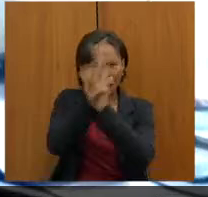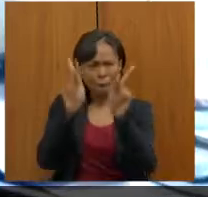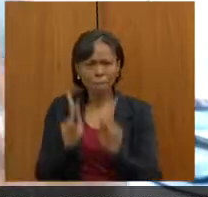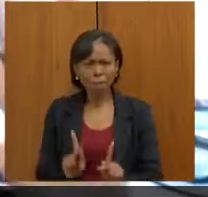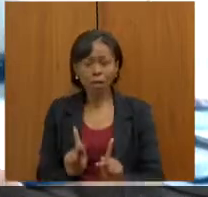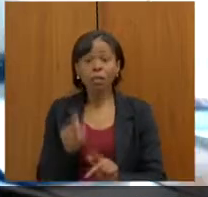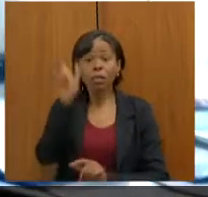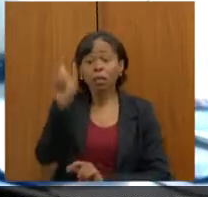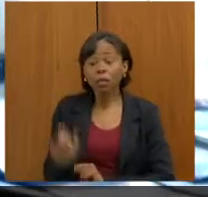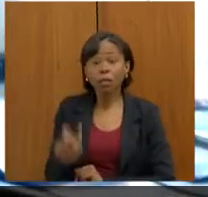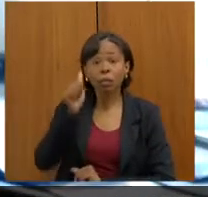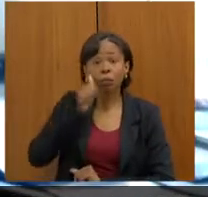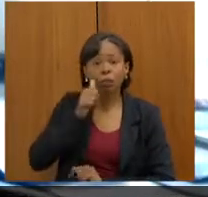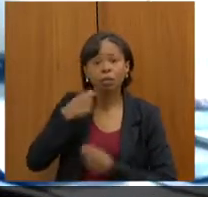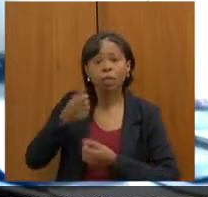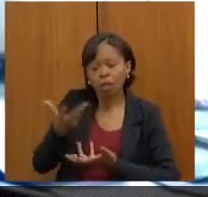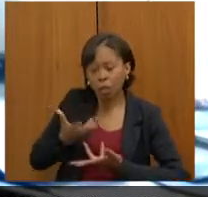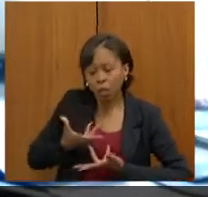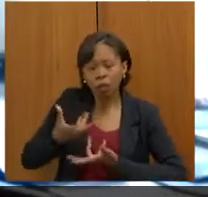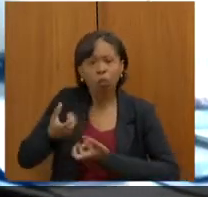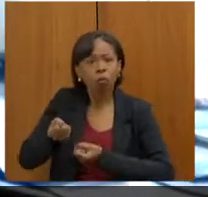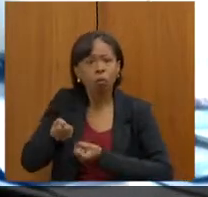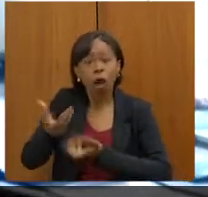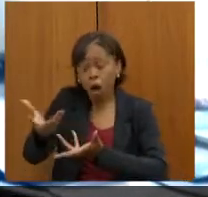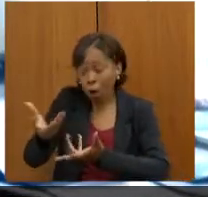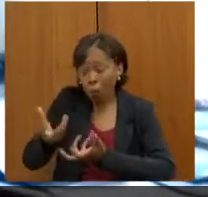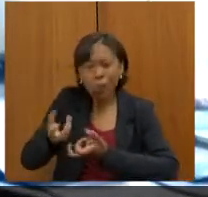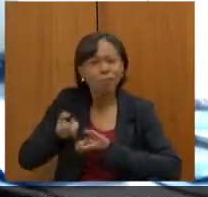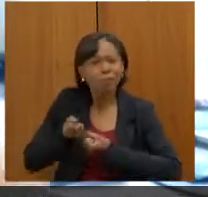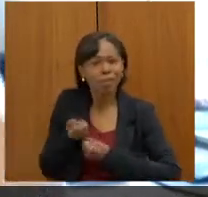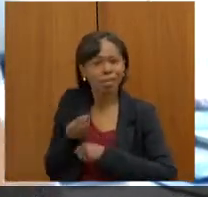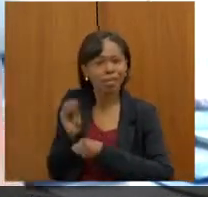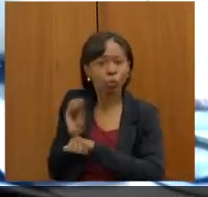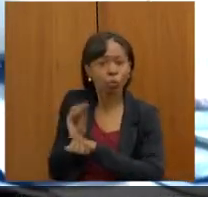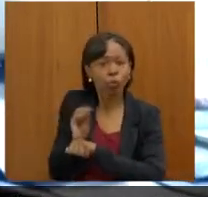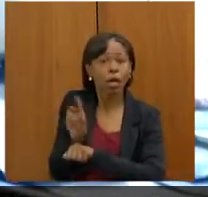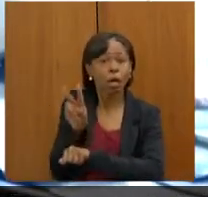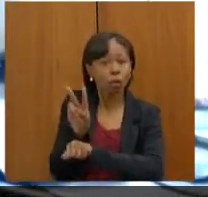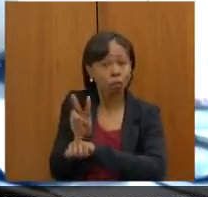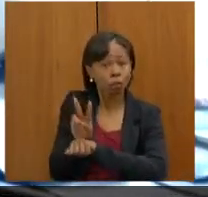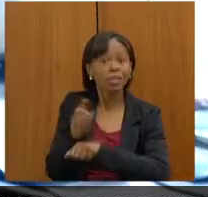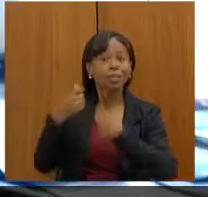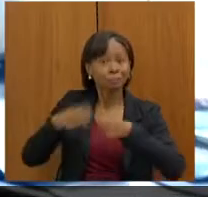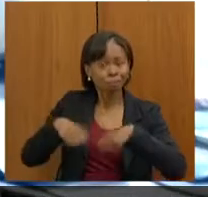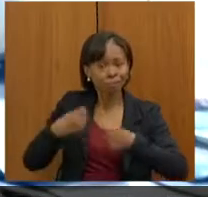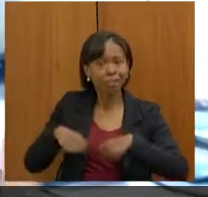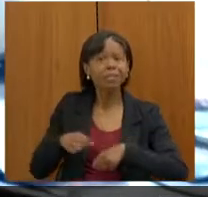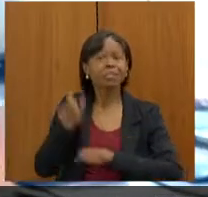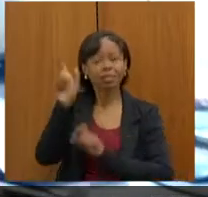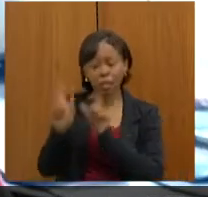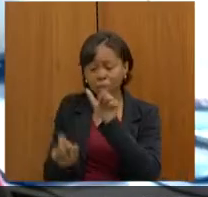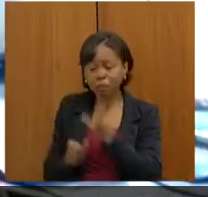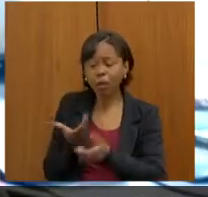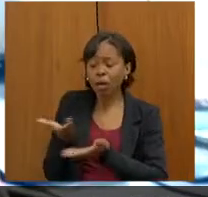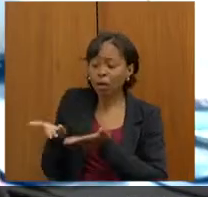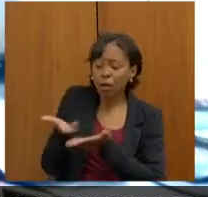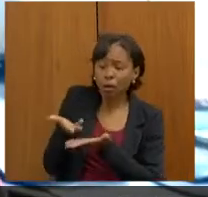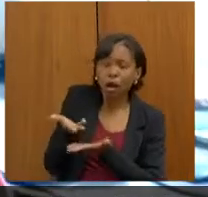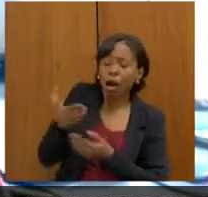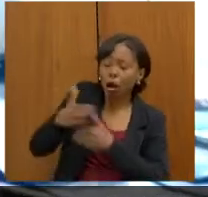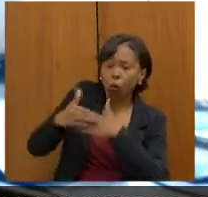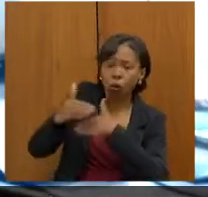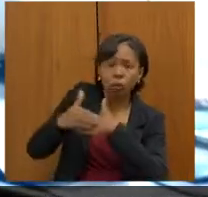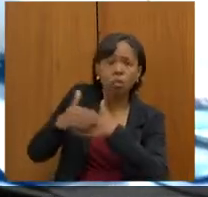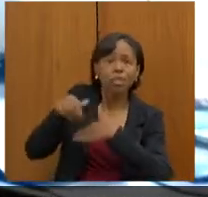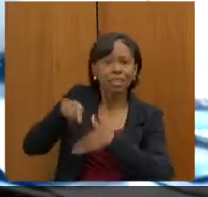de recolhimento da Localiza trouxe aqui cuidado ela precisa sarar suas feridas